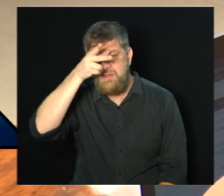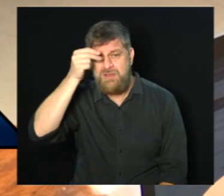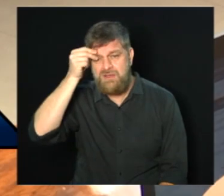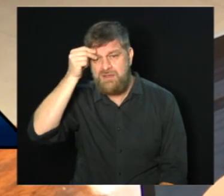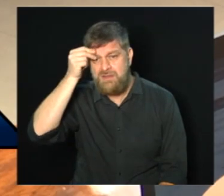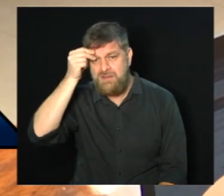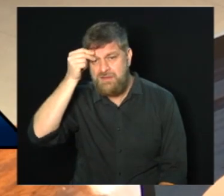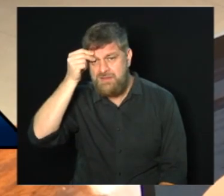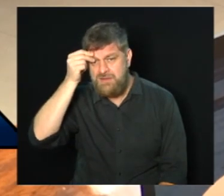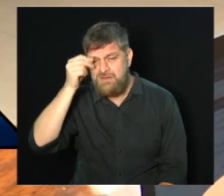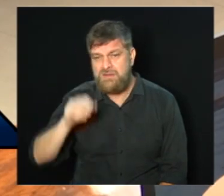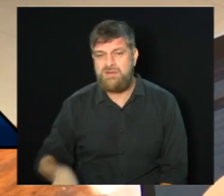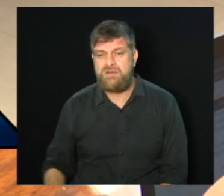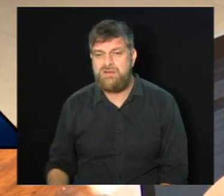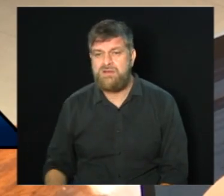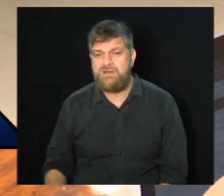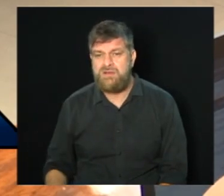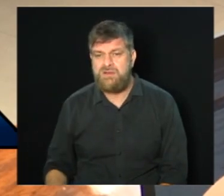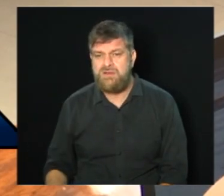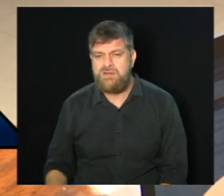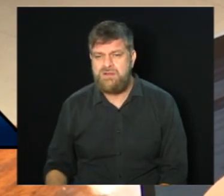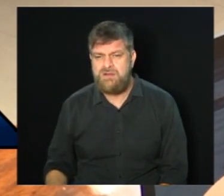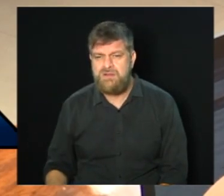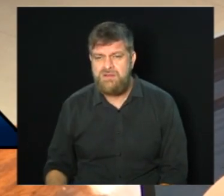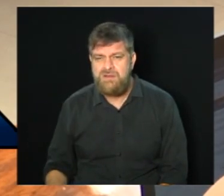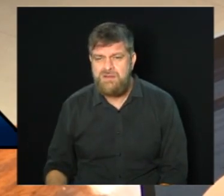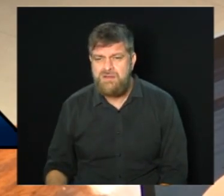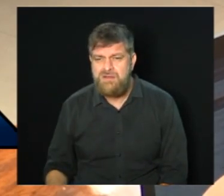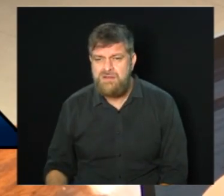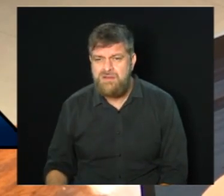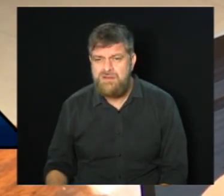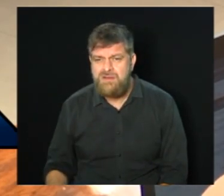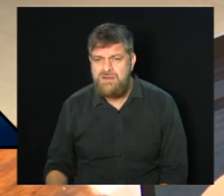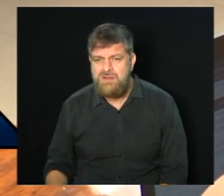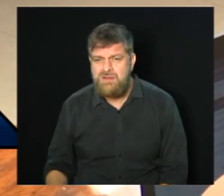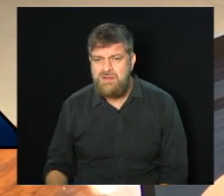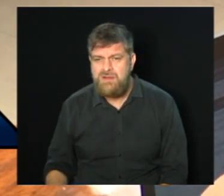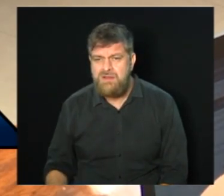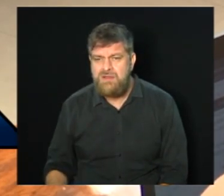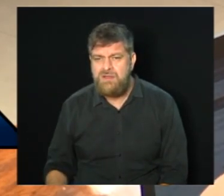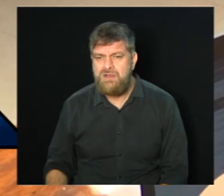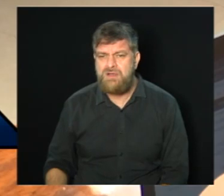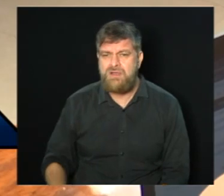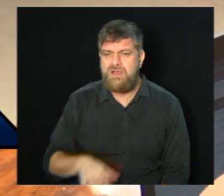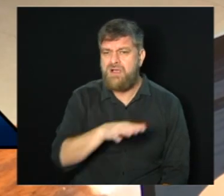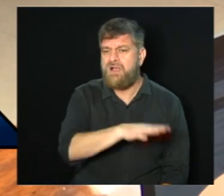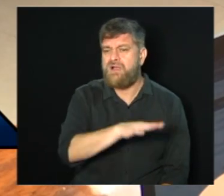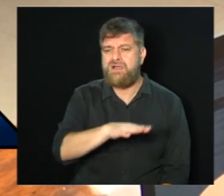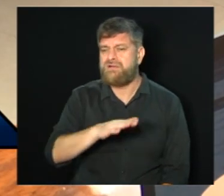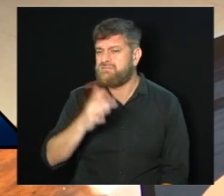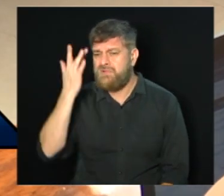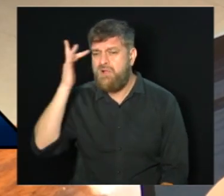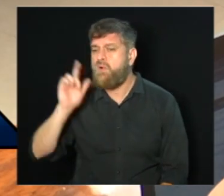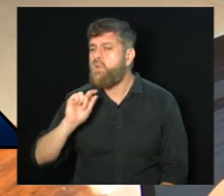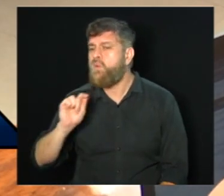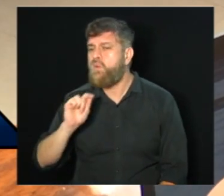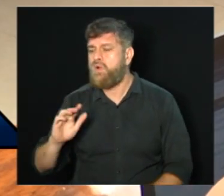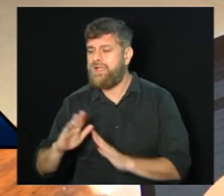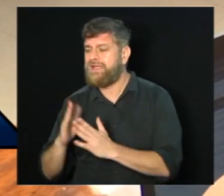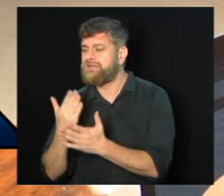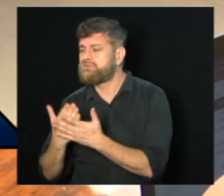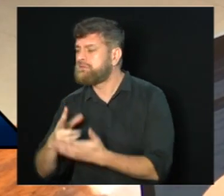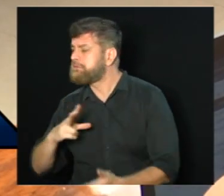não tivesse assim como eles não saberem, as crianças não saberem qual que era o particular e qual que era, para não criar